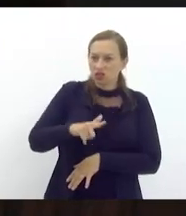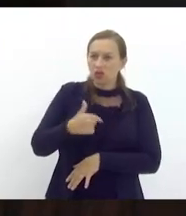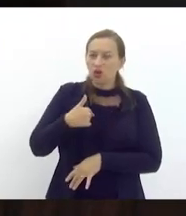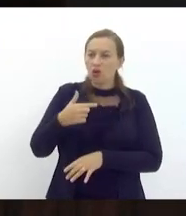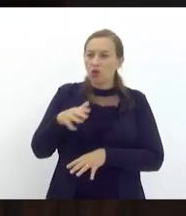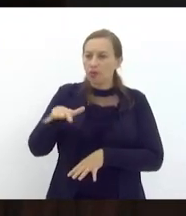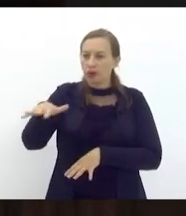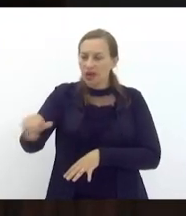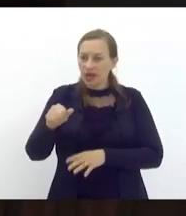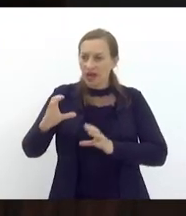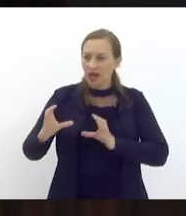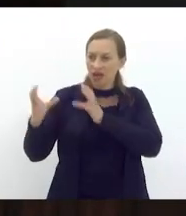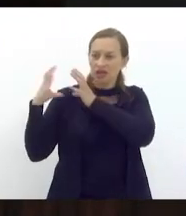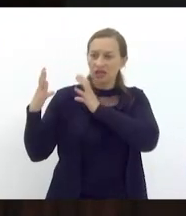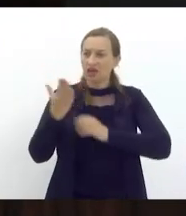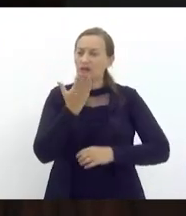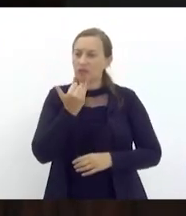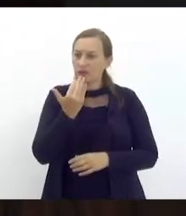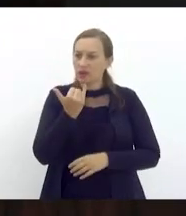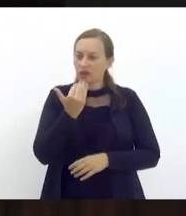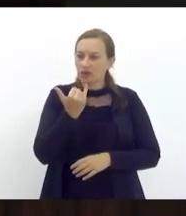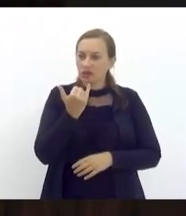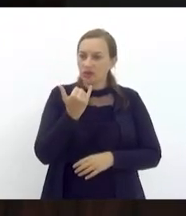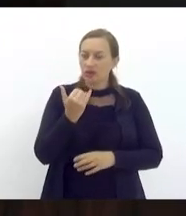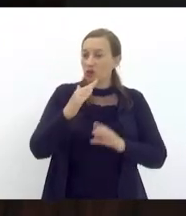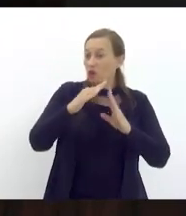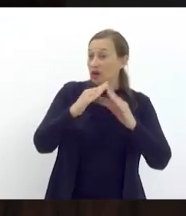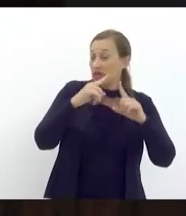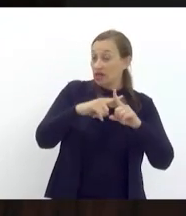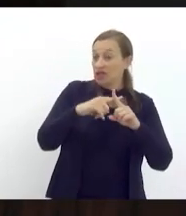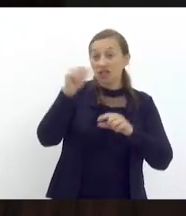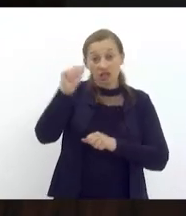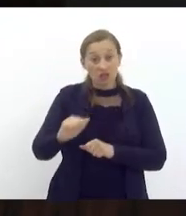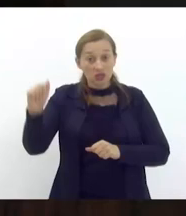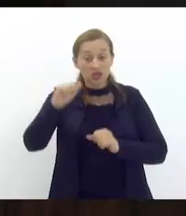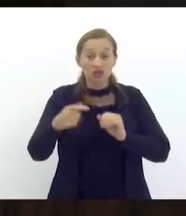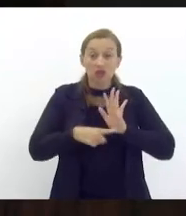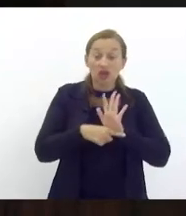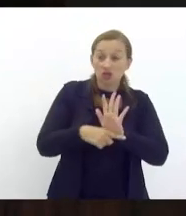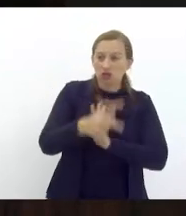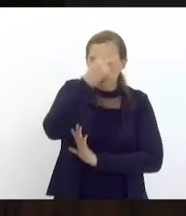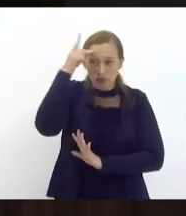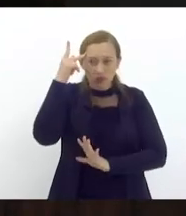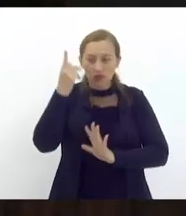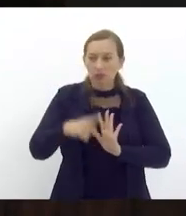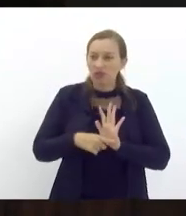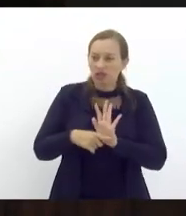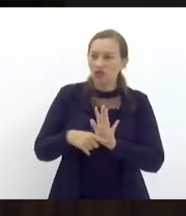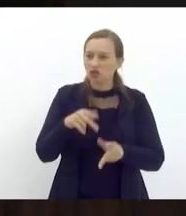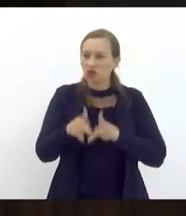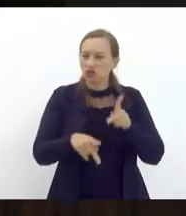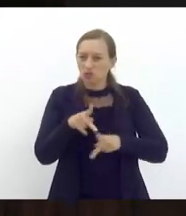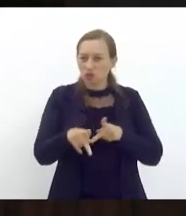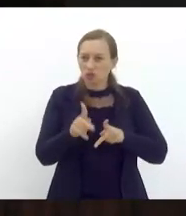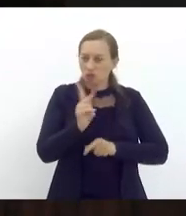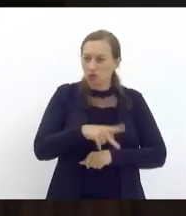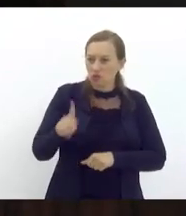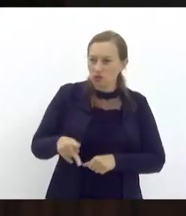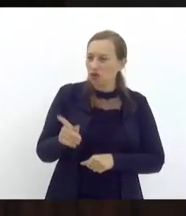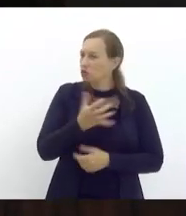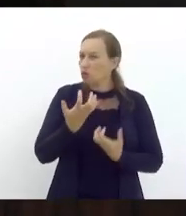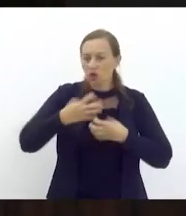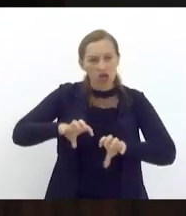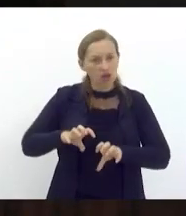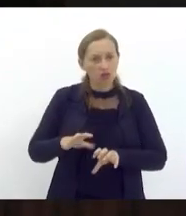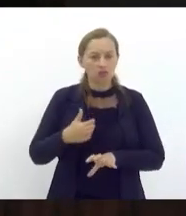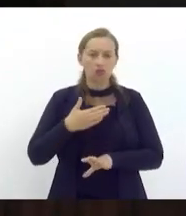cesta básica com as igrejas e com as associações que ajudam aí as pessoas para poder tá dando a categoria E isso eu não quero para o meu